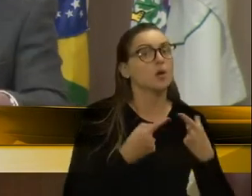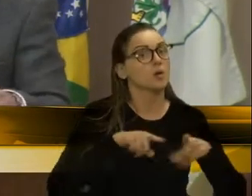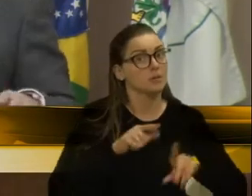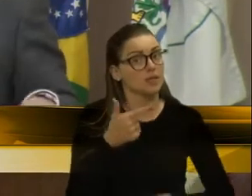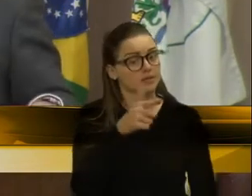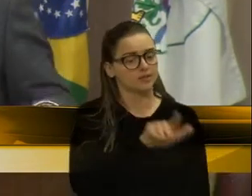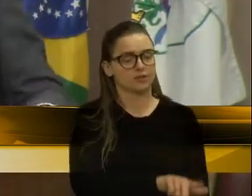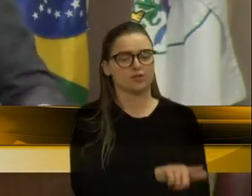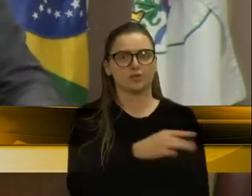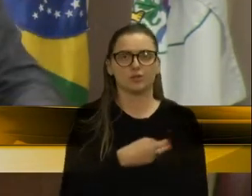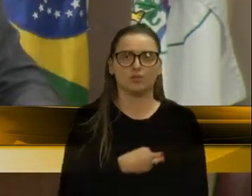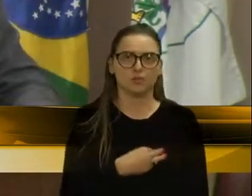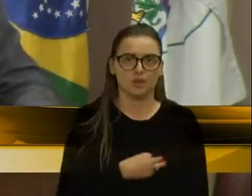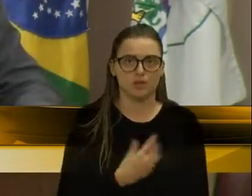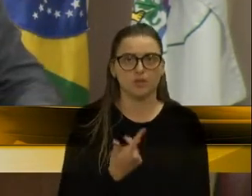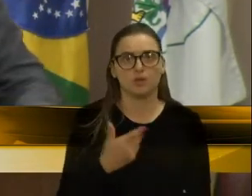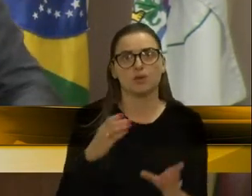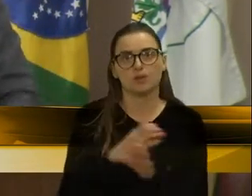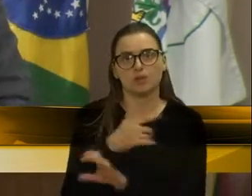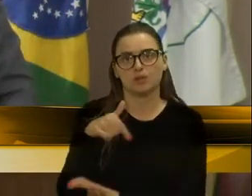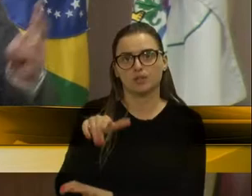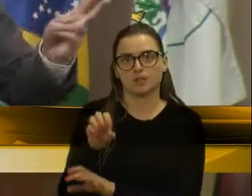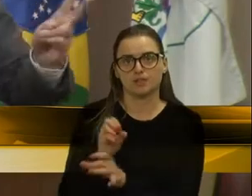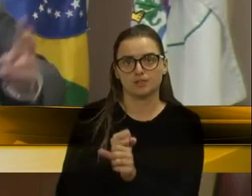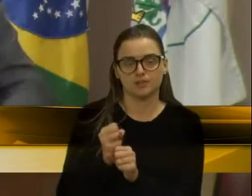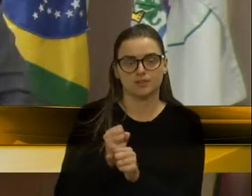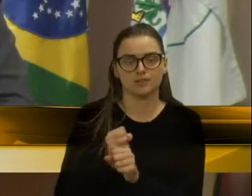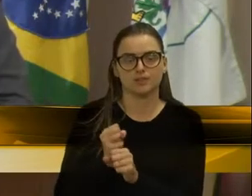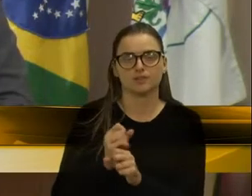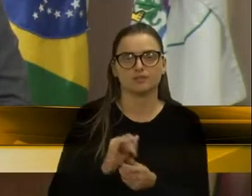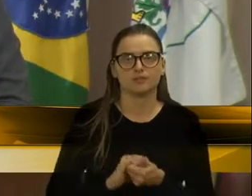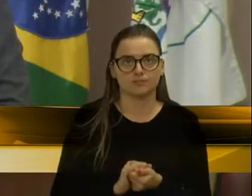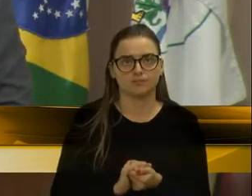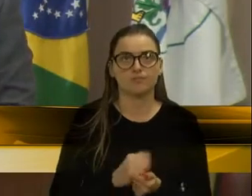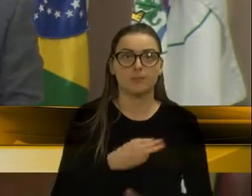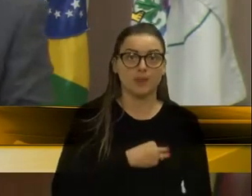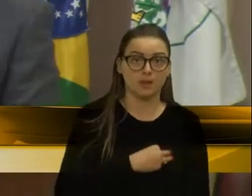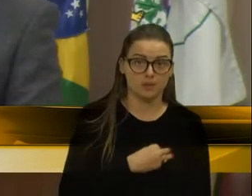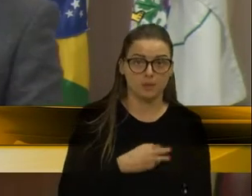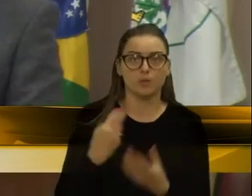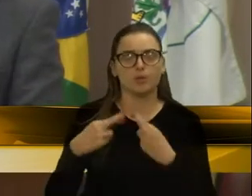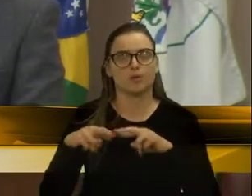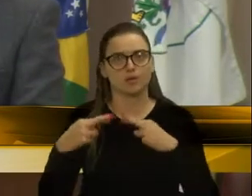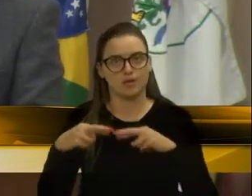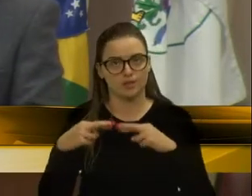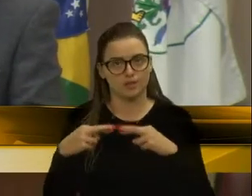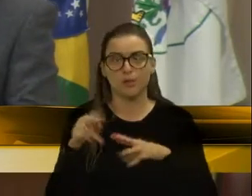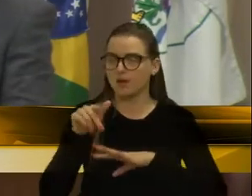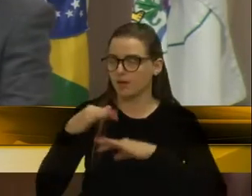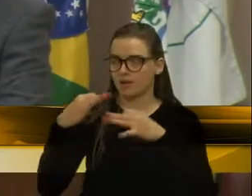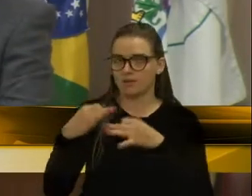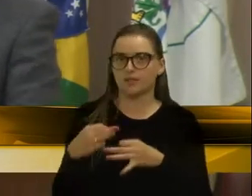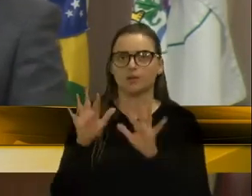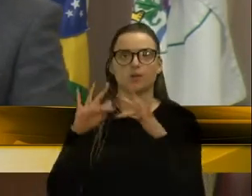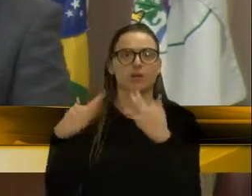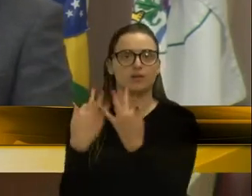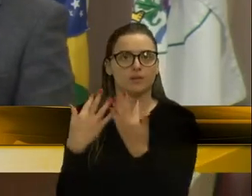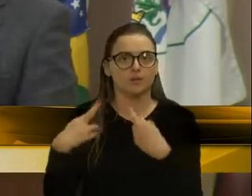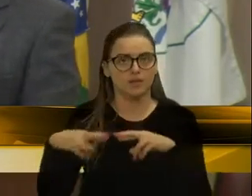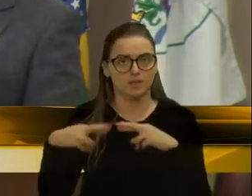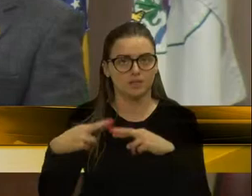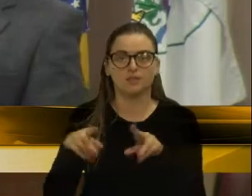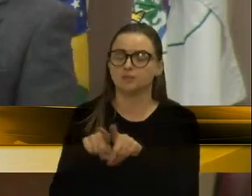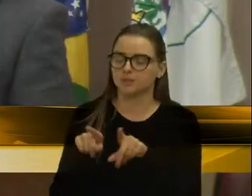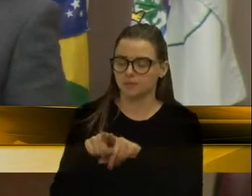os seus 70 anos duas vezes a marco polo e na randon com certeza a família randow estará também